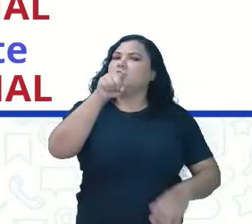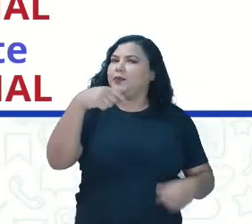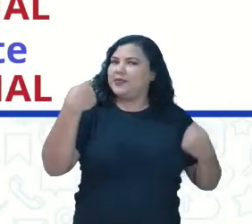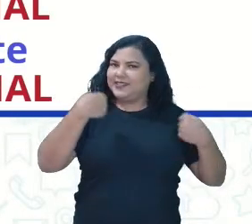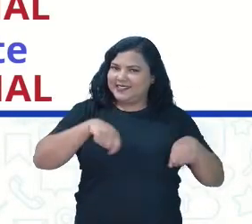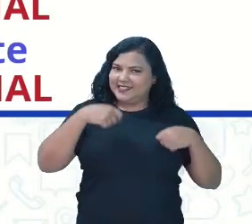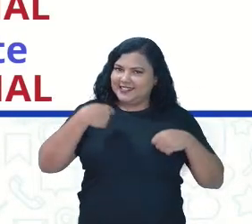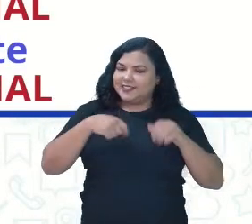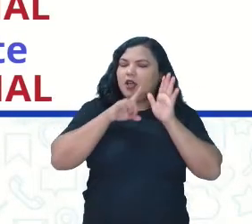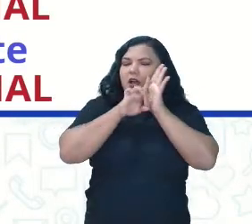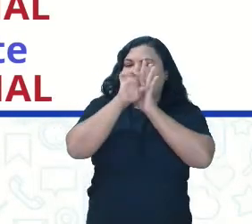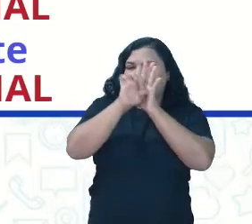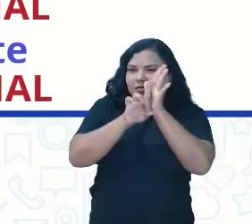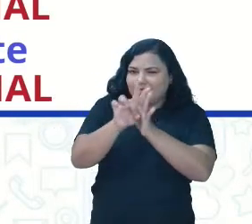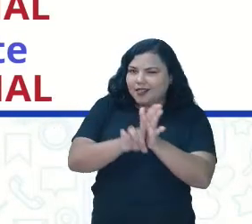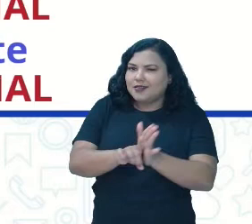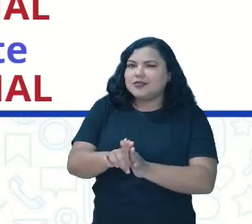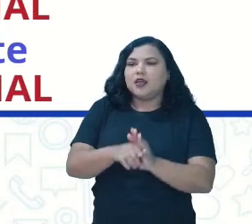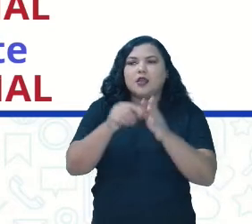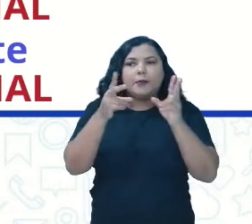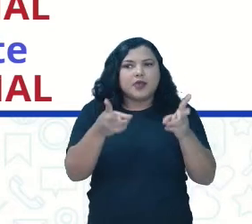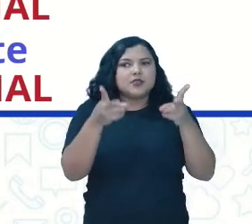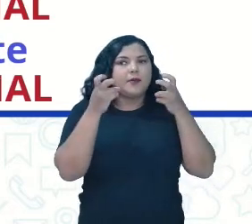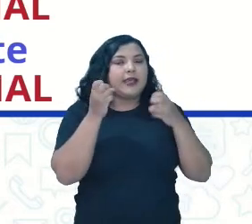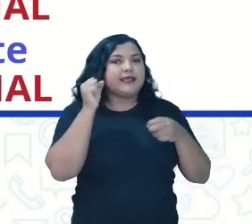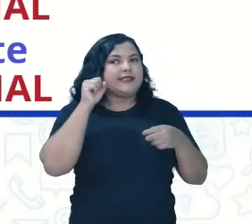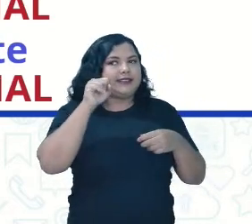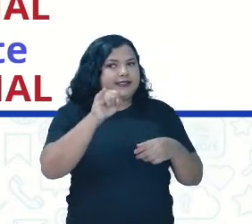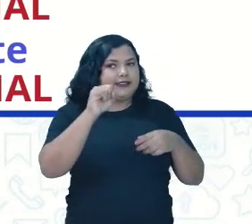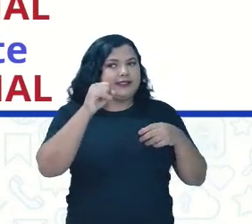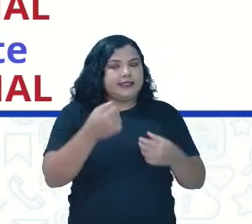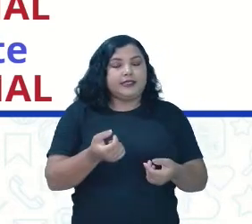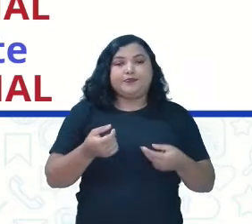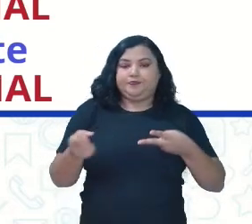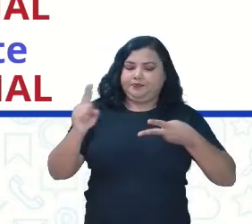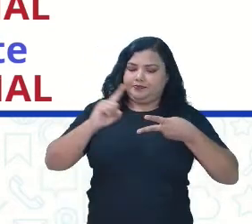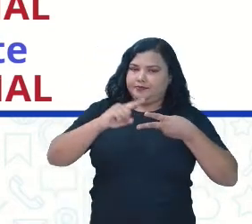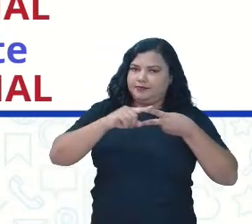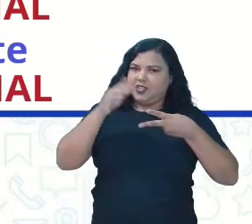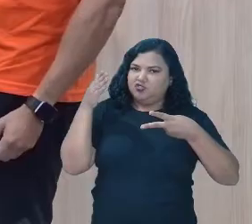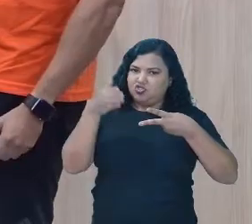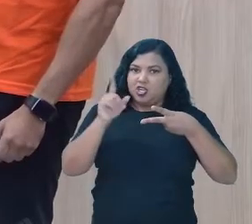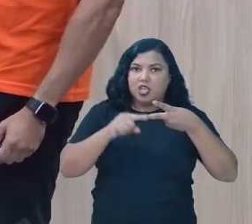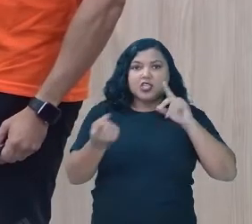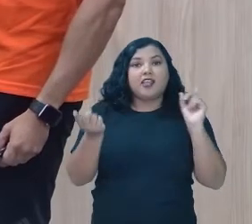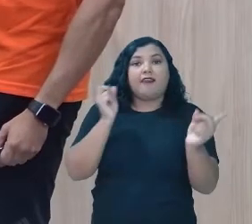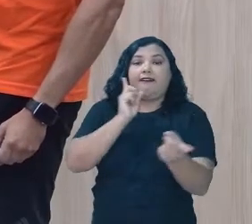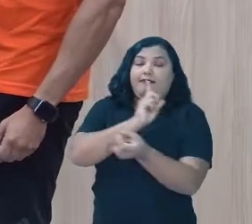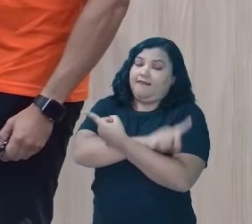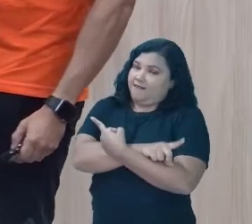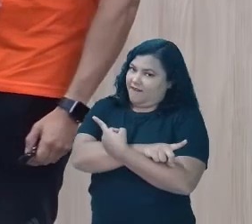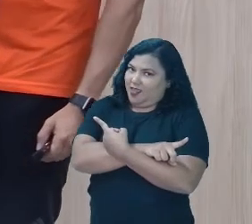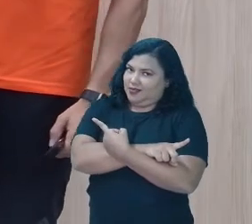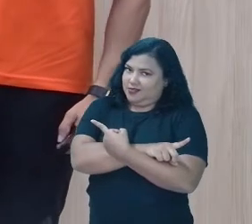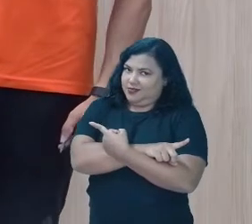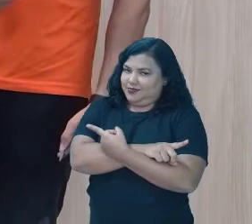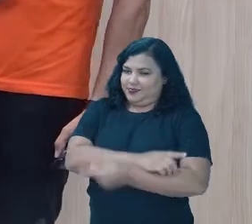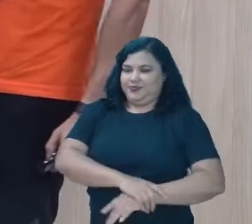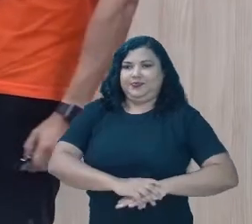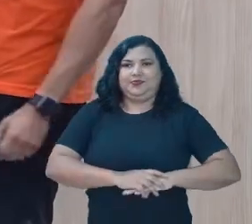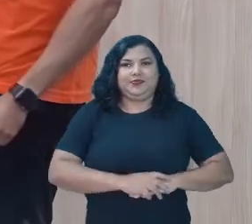fazer para você analisar aí e verificar se essas grandezas elas são diretamente ou se são